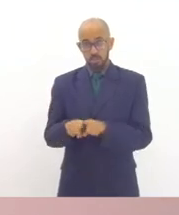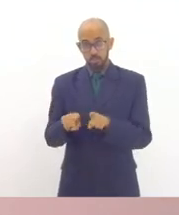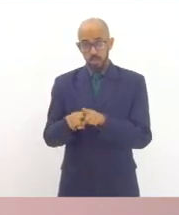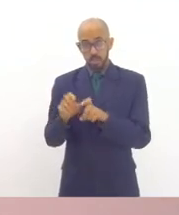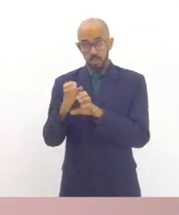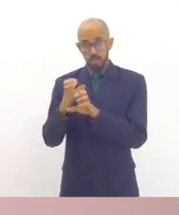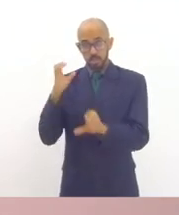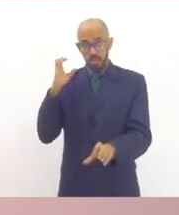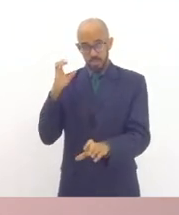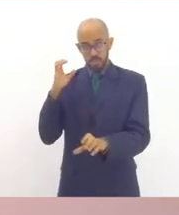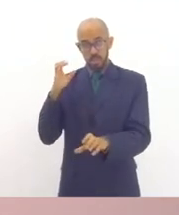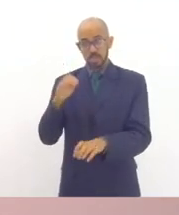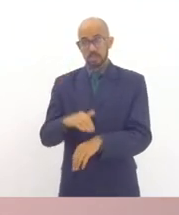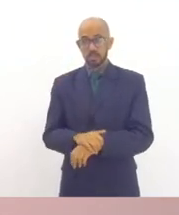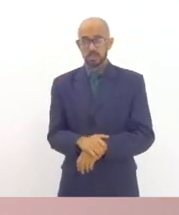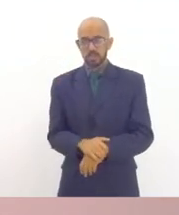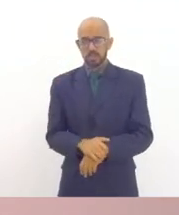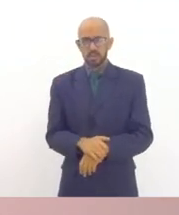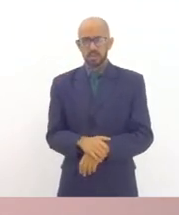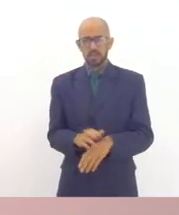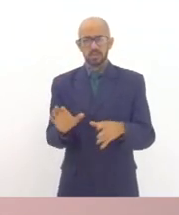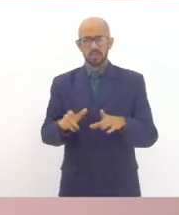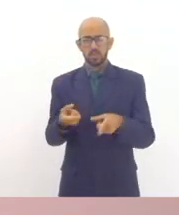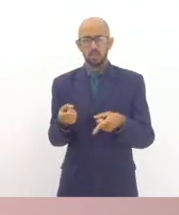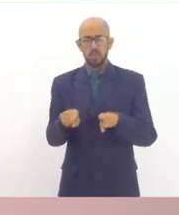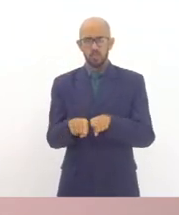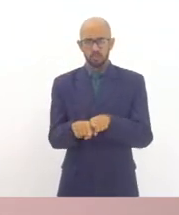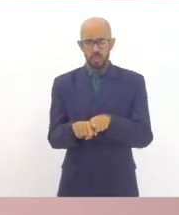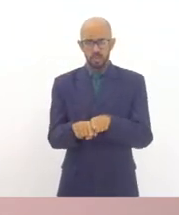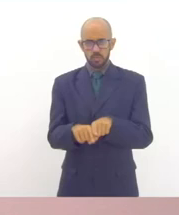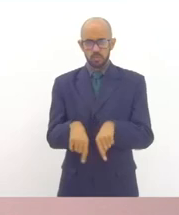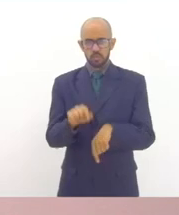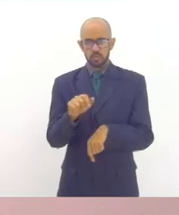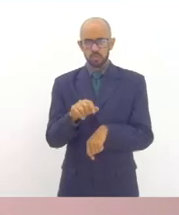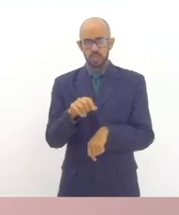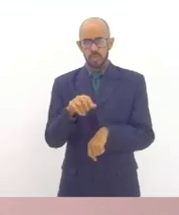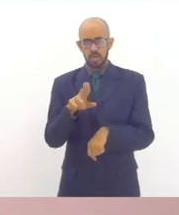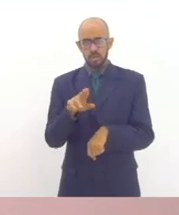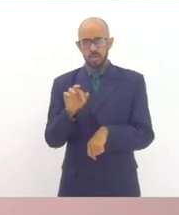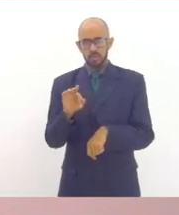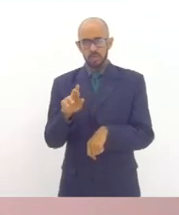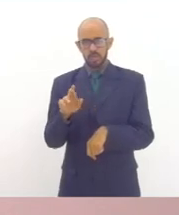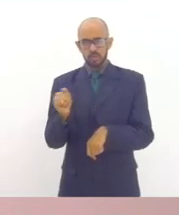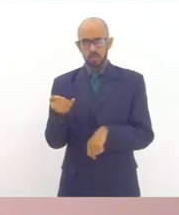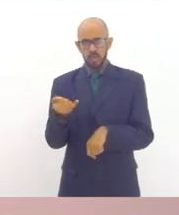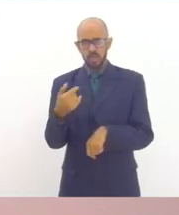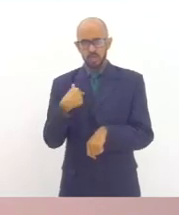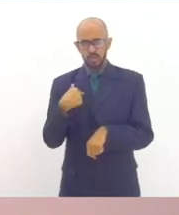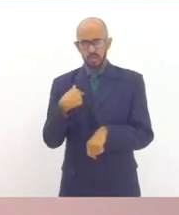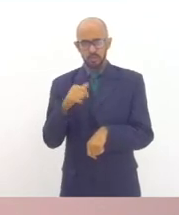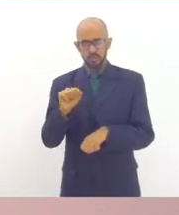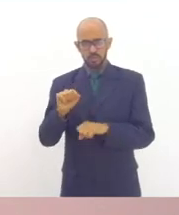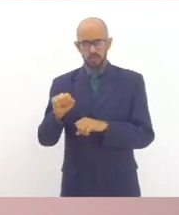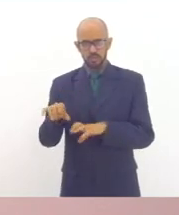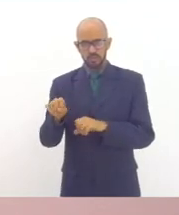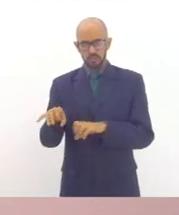convênio Toulouse e UFRJ, que eu tive o prazer de preparar o rapaz para ir para lá,